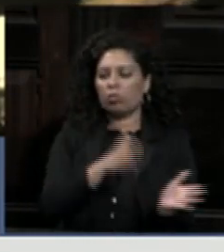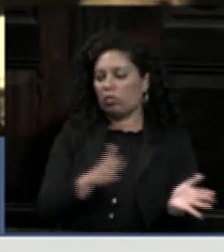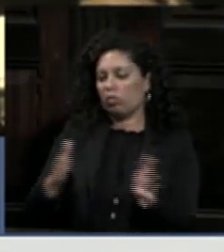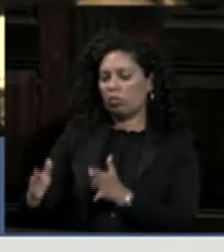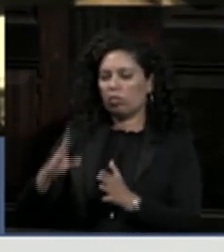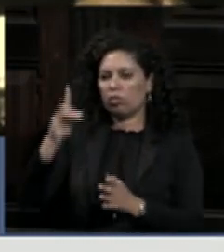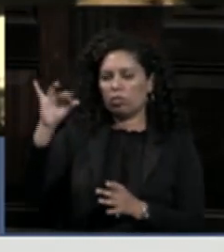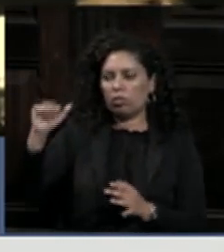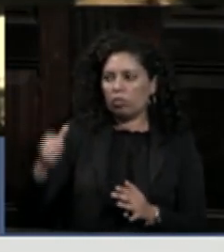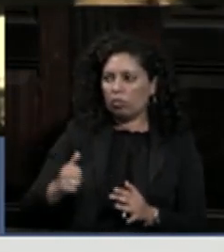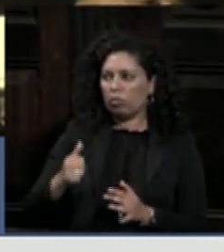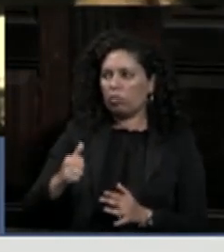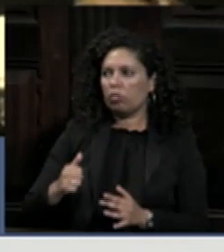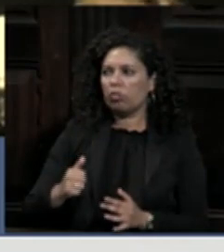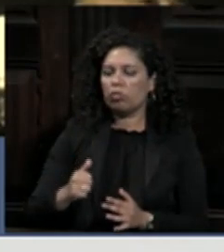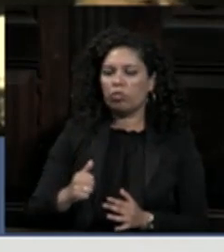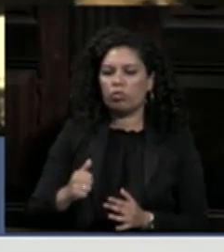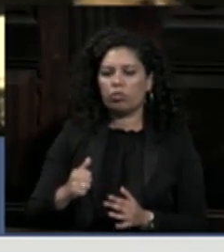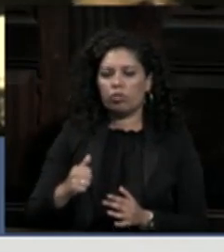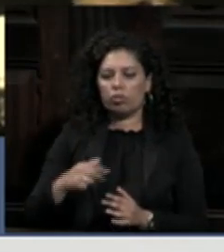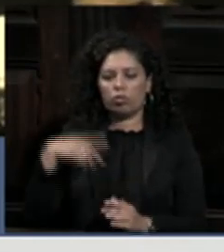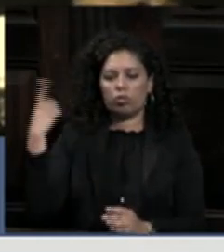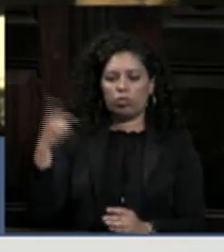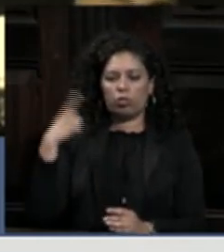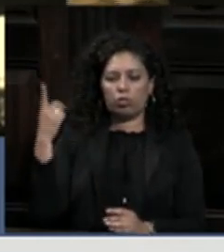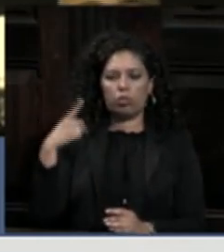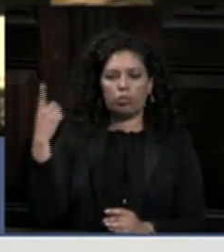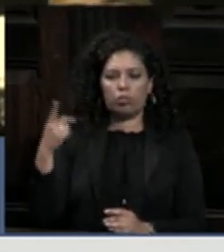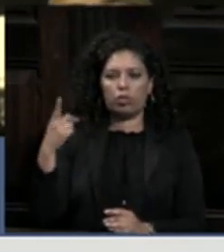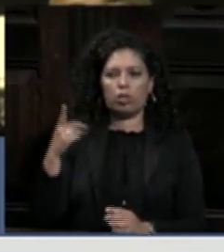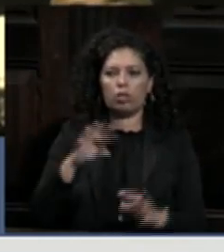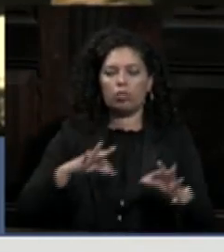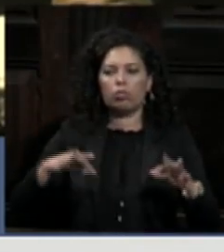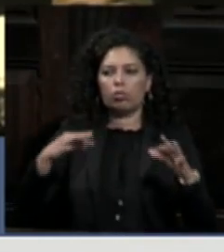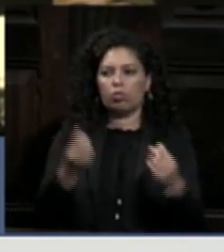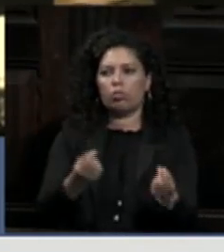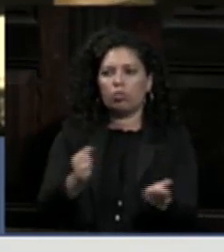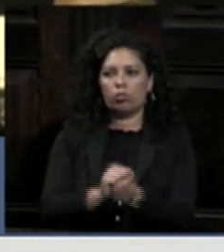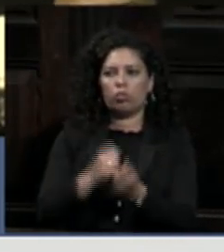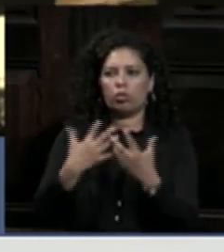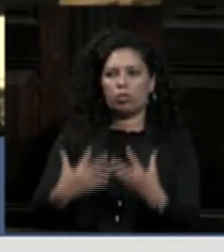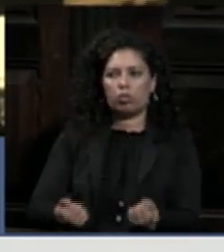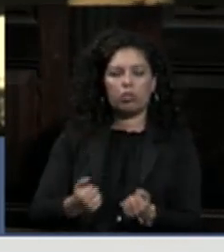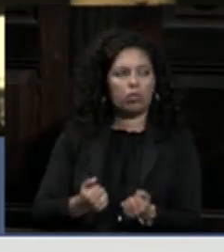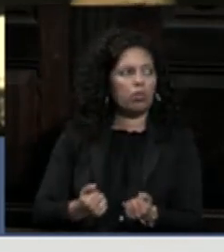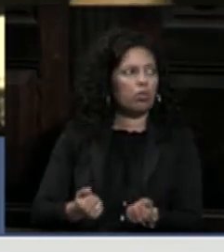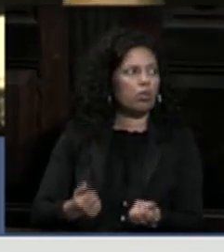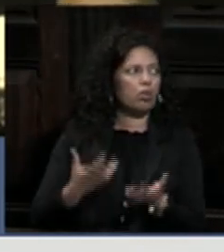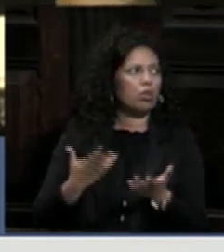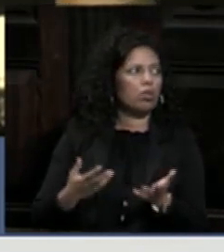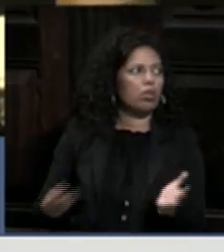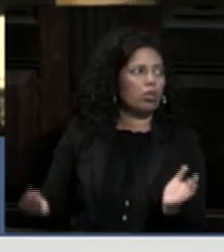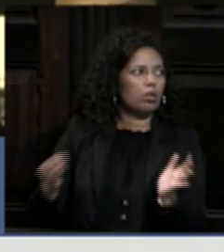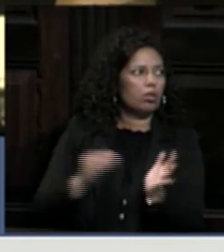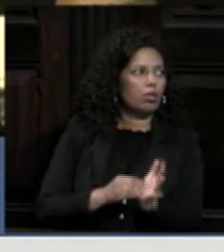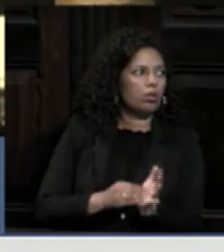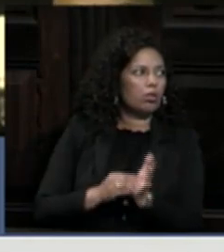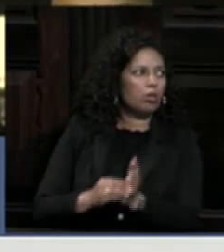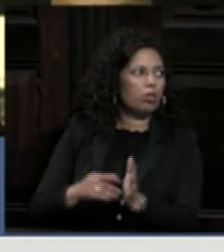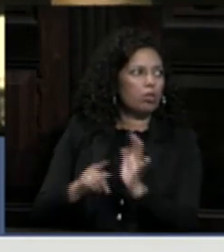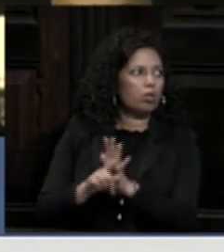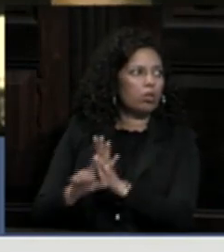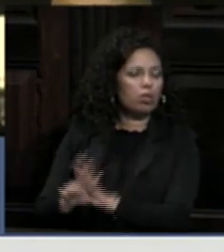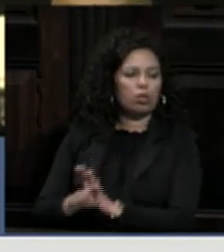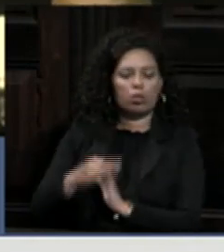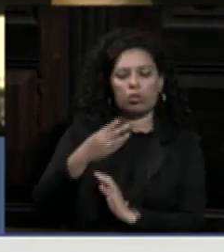3372 17 deputado doutor julianelli seus problemas que estão a provar que quer a inclusão na ordem do dia o projeto de lei